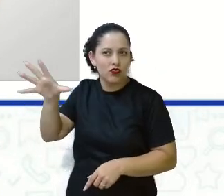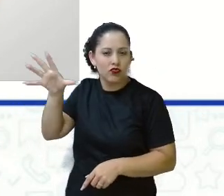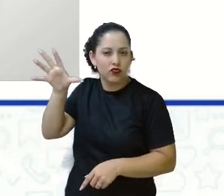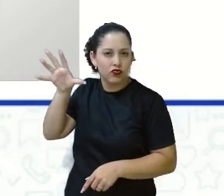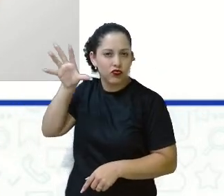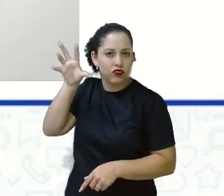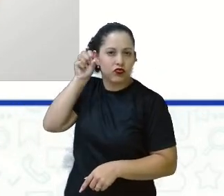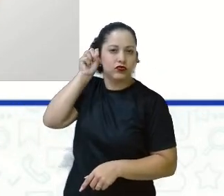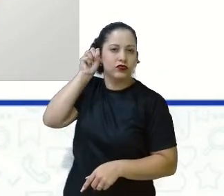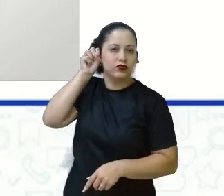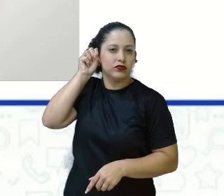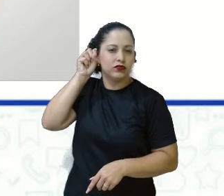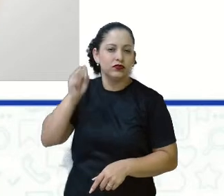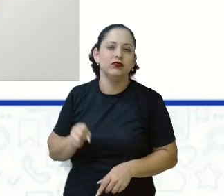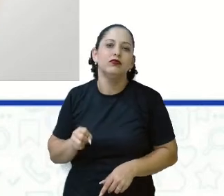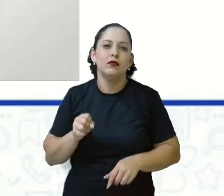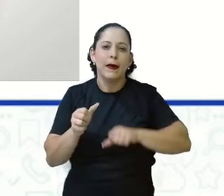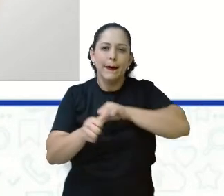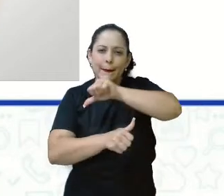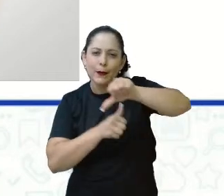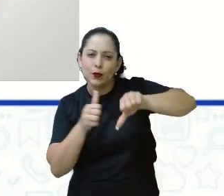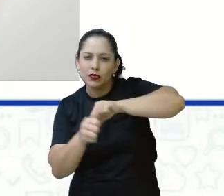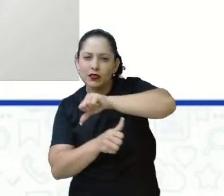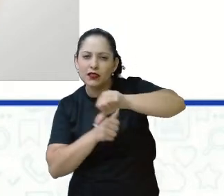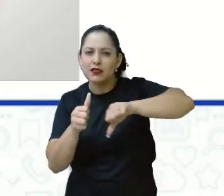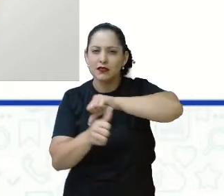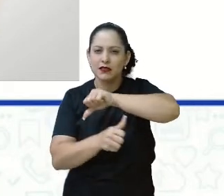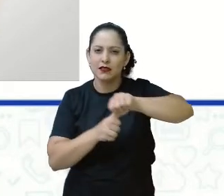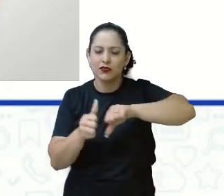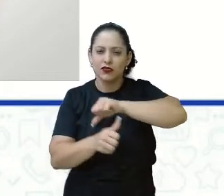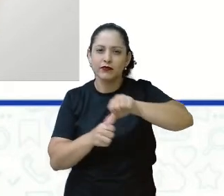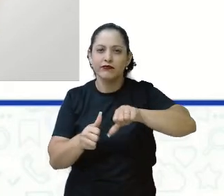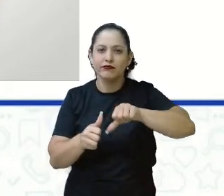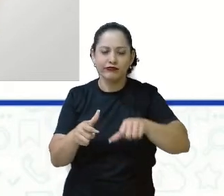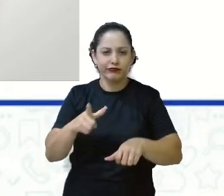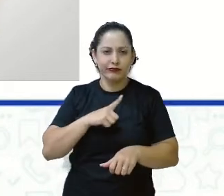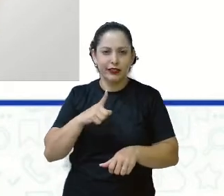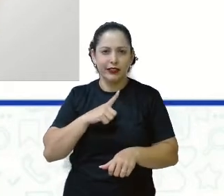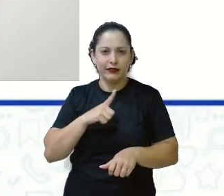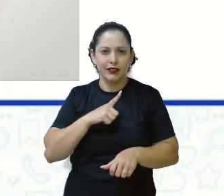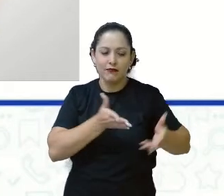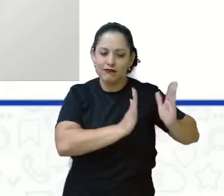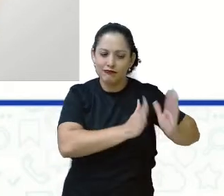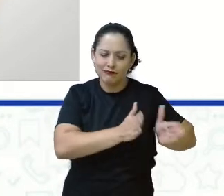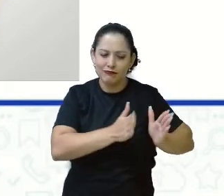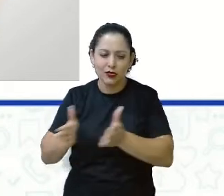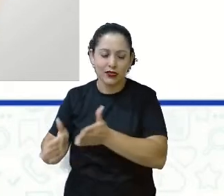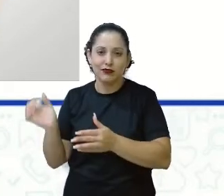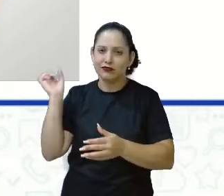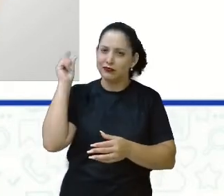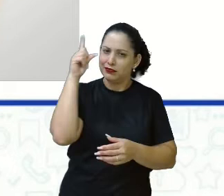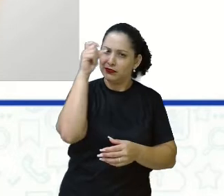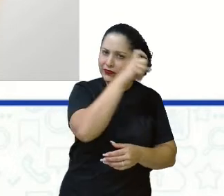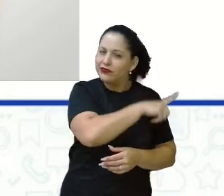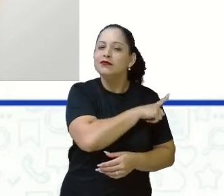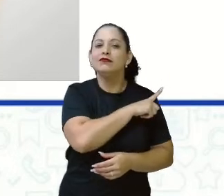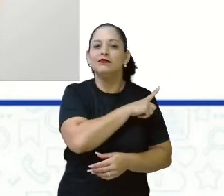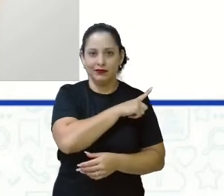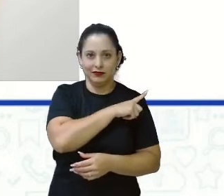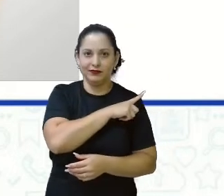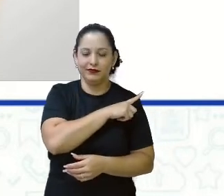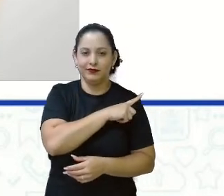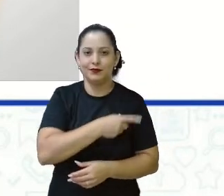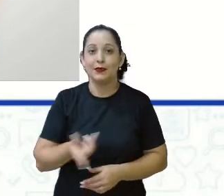do som. A mudança de vibrações mecânicas para pulsos elétricos é um processo complexo, resultado do movimento das